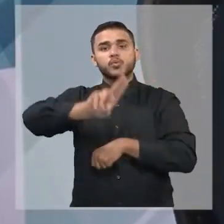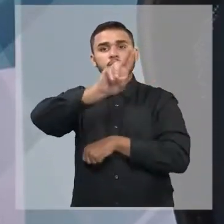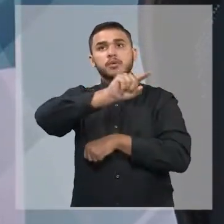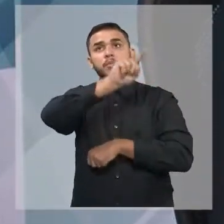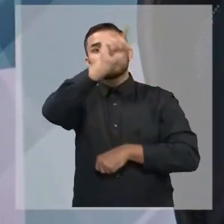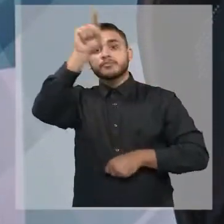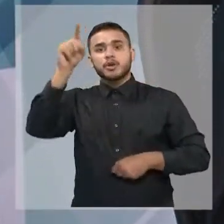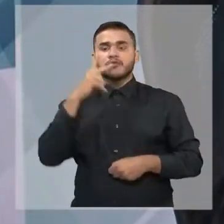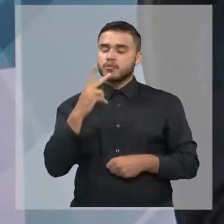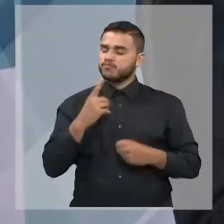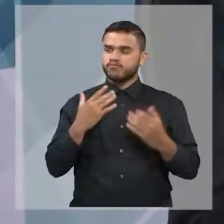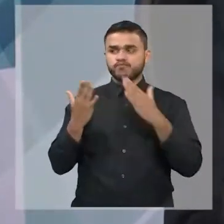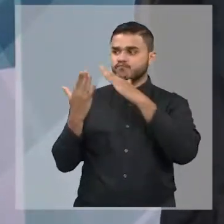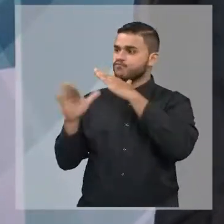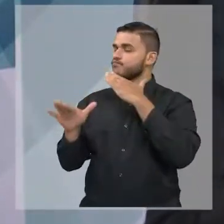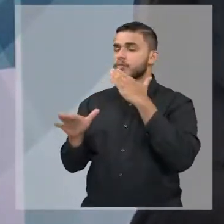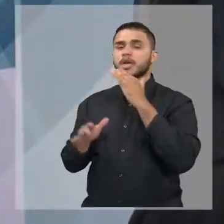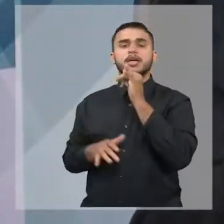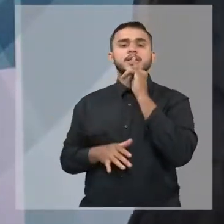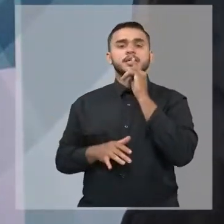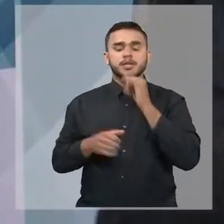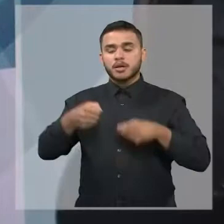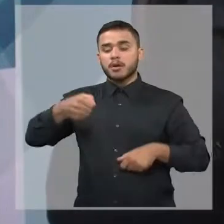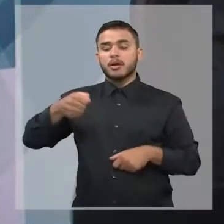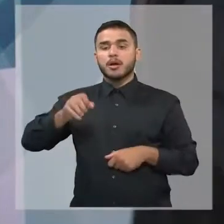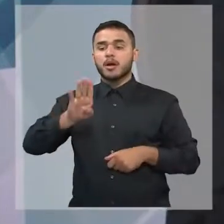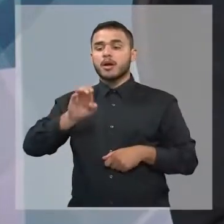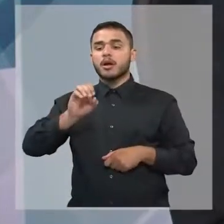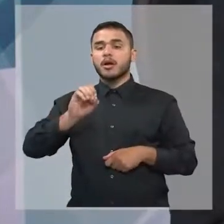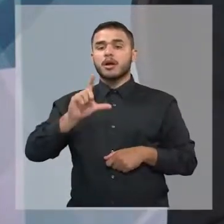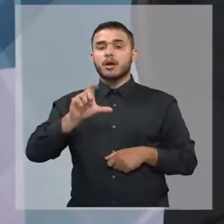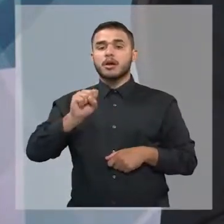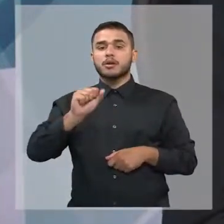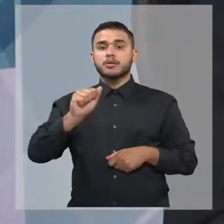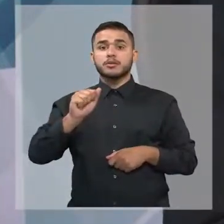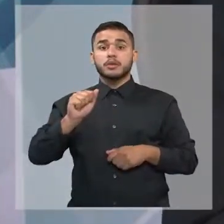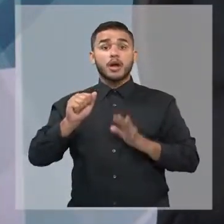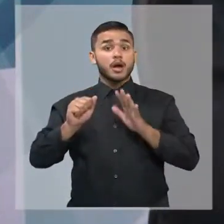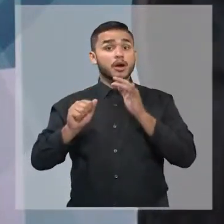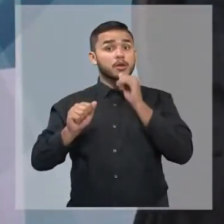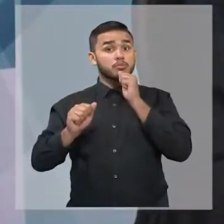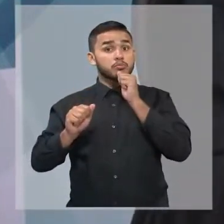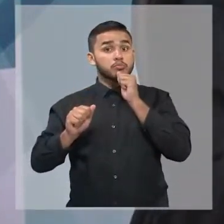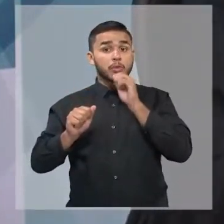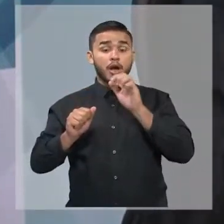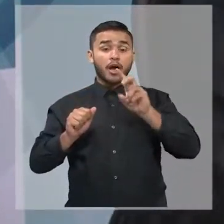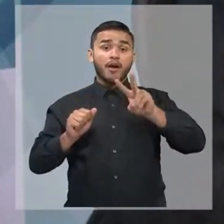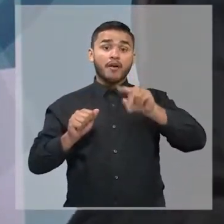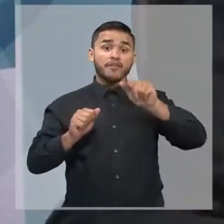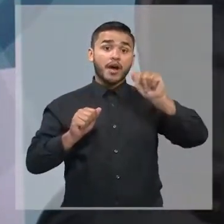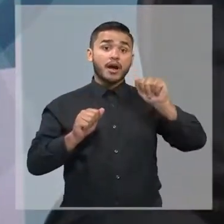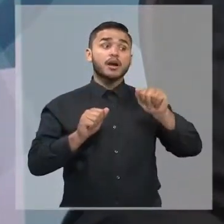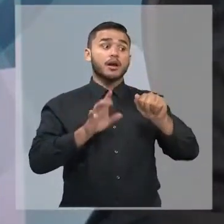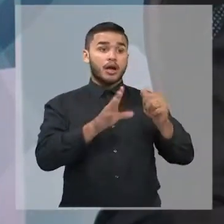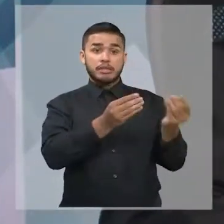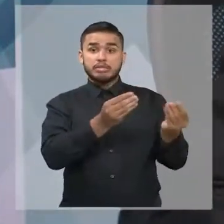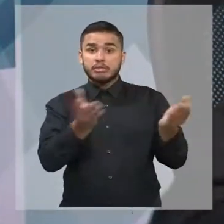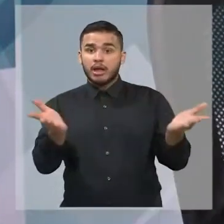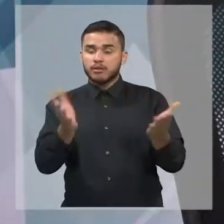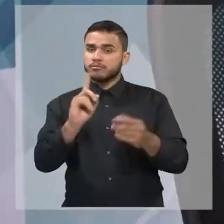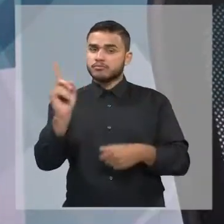bolsas, né? Eles estão dizendo que é apenas das bolsas que não foram ocupadas. Né? Mas aí a universidade estava